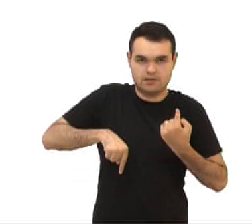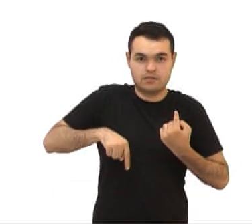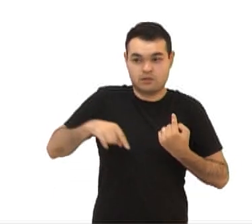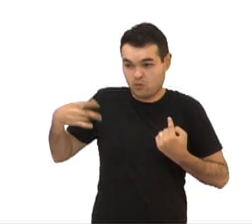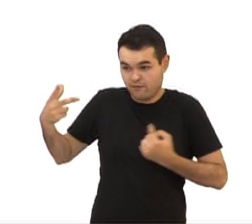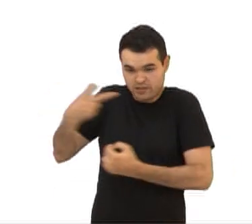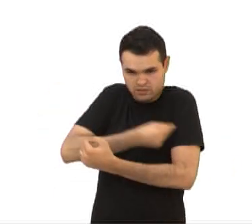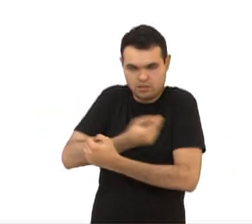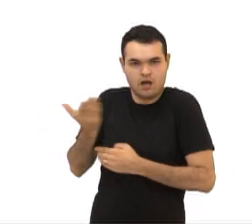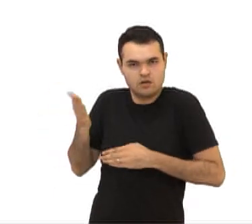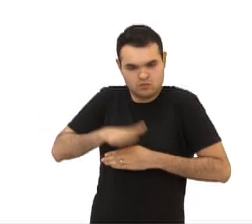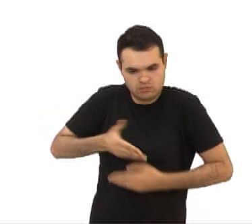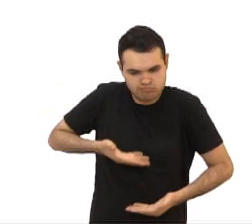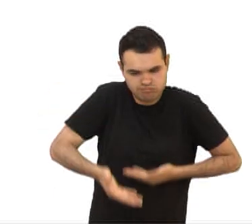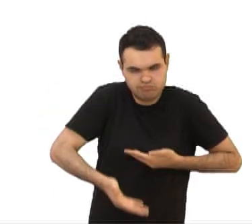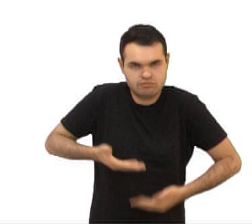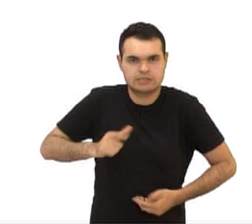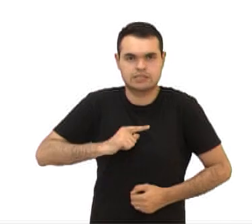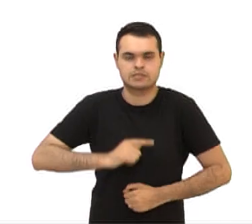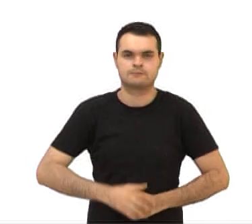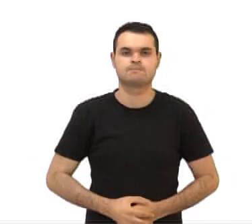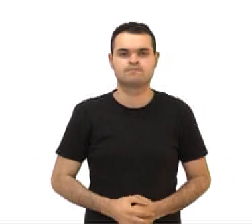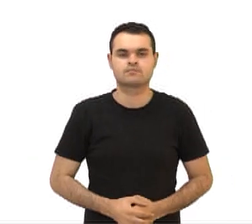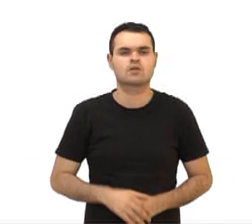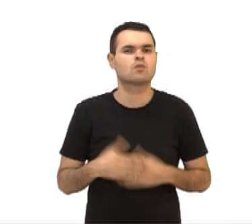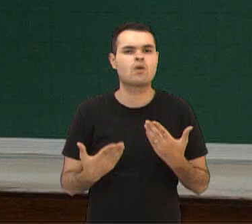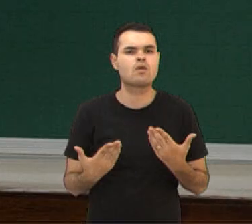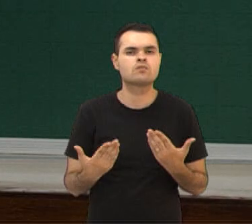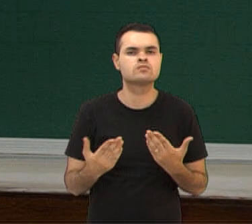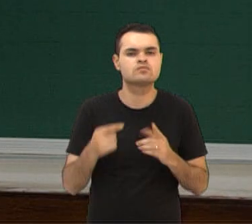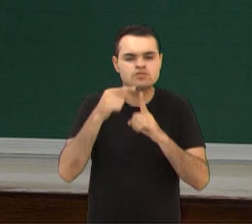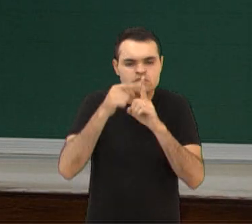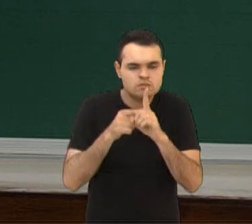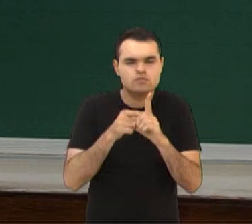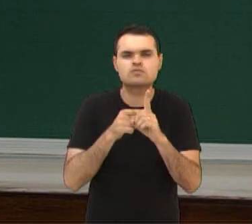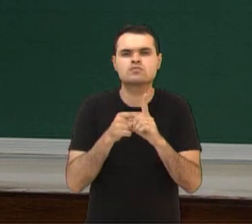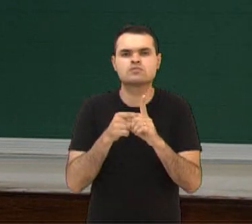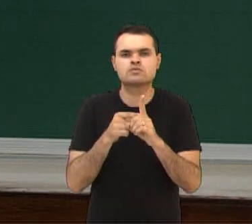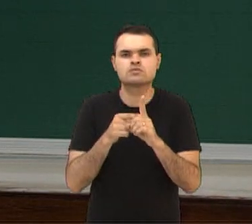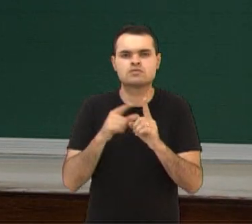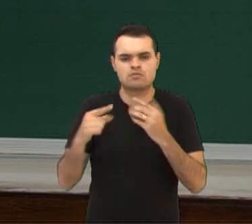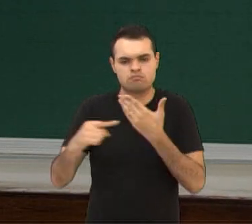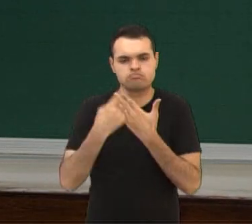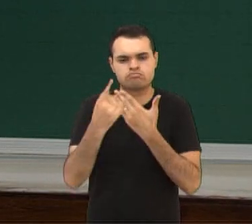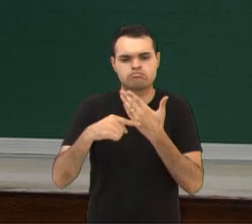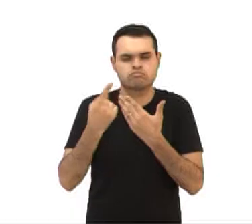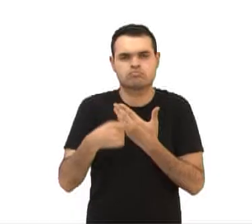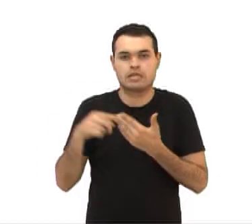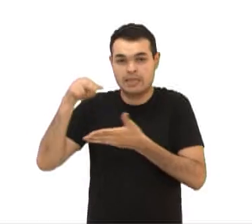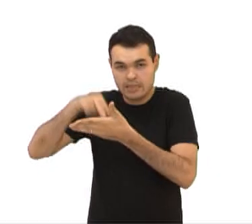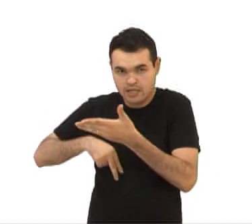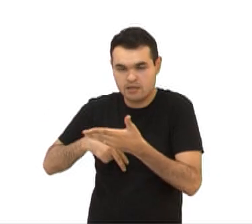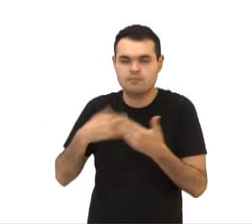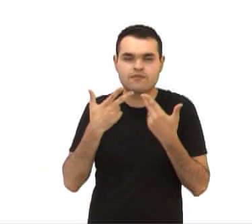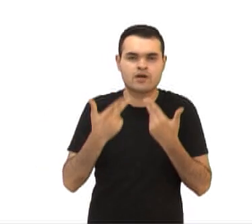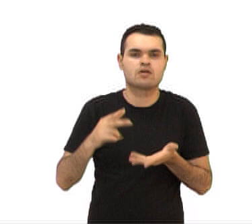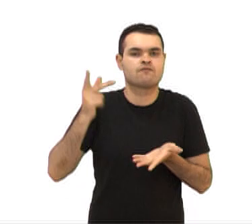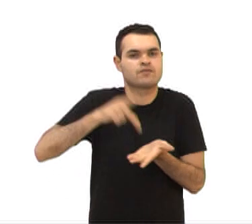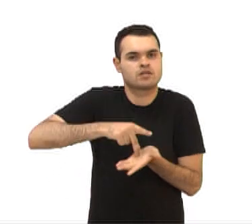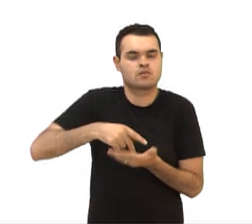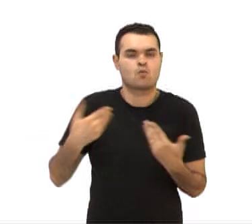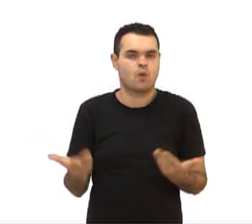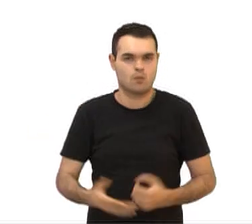Esse tipo de medicamento representa qual tipo de imunização? Leia e me diga qual é a verdadeira.